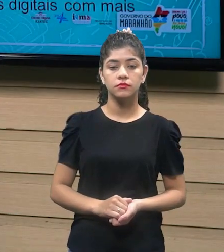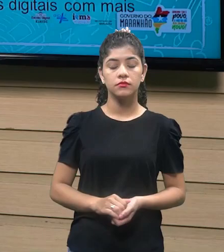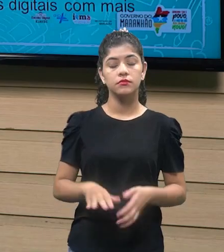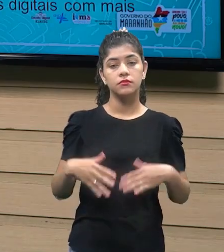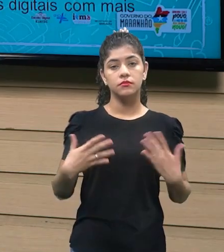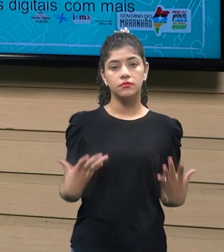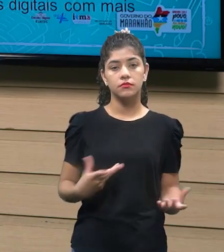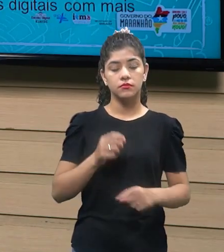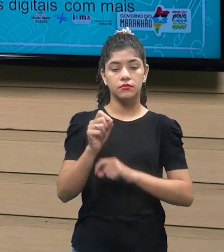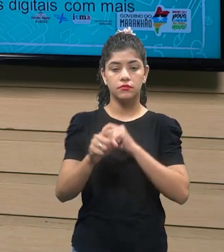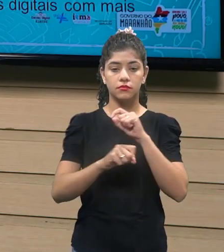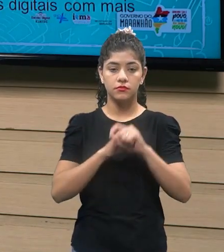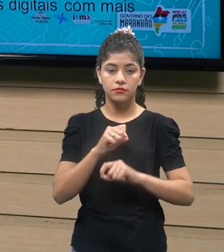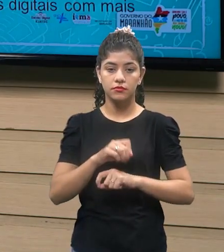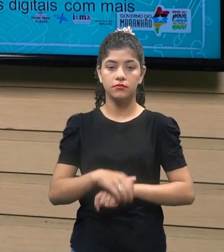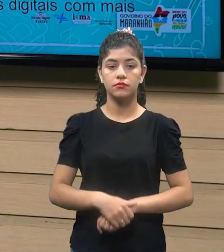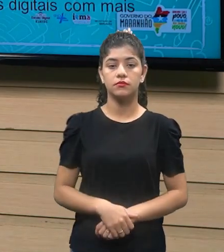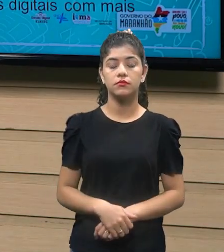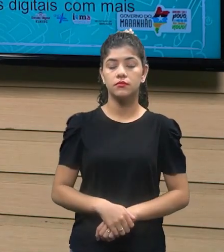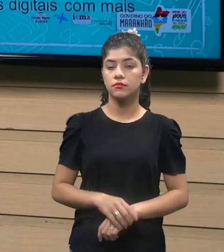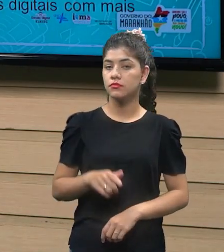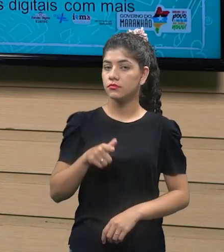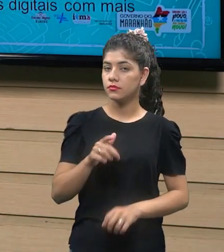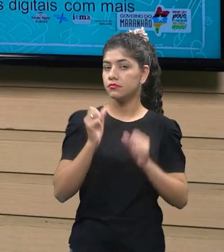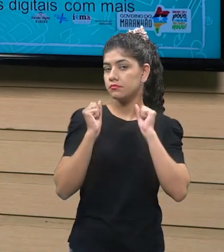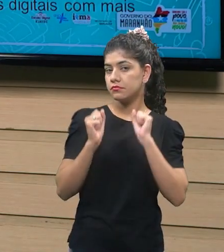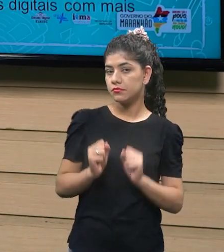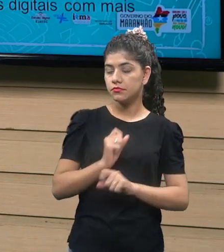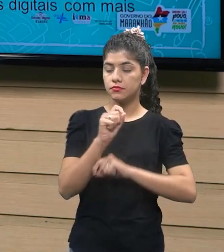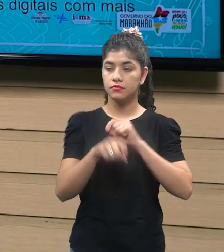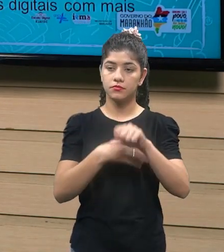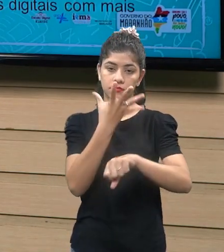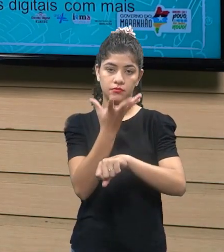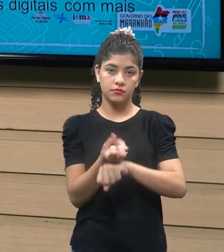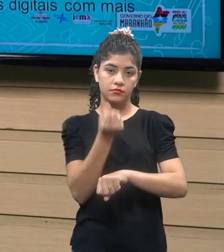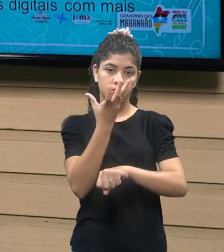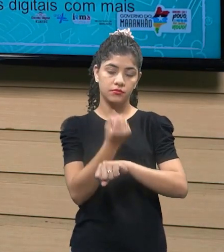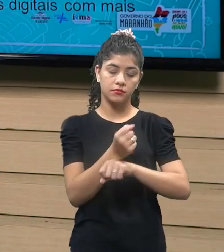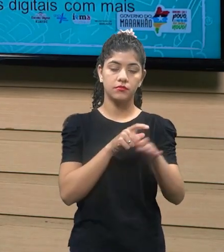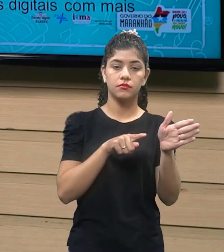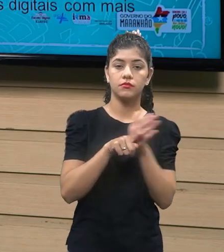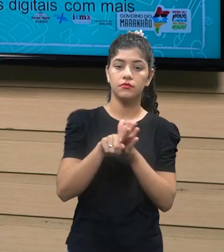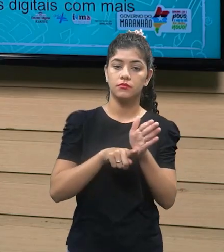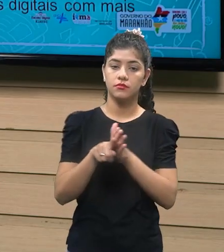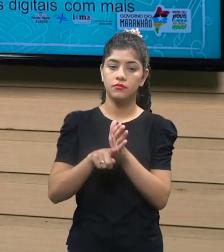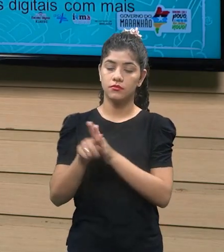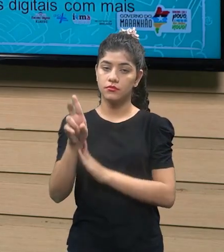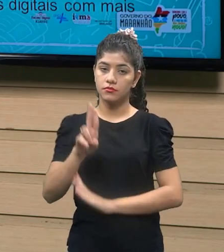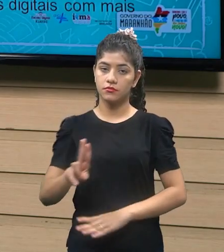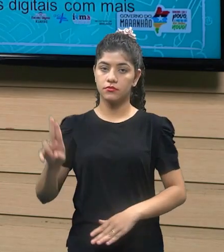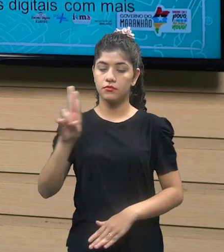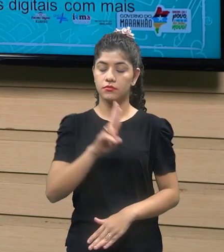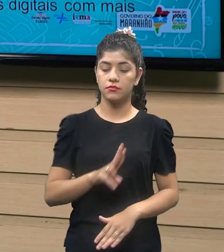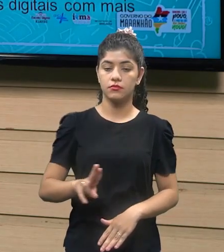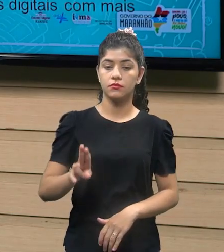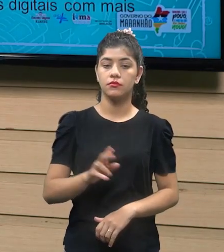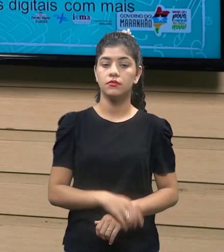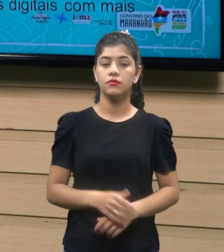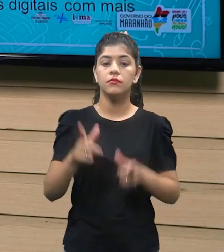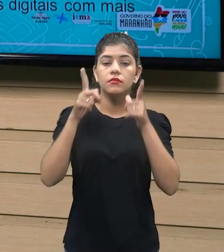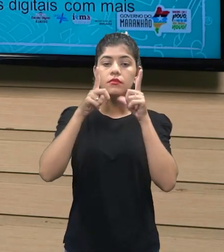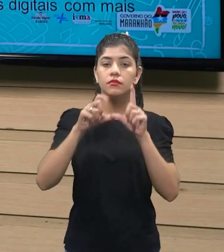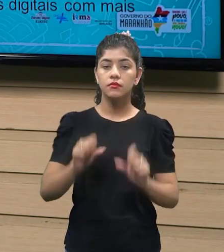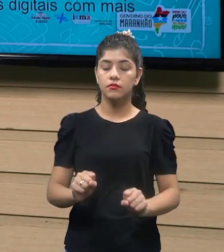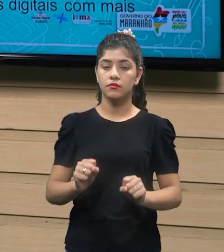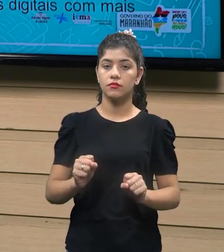aqui, o Scratch, você pode, obviamente, baixar, pesquisar e baixar no seu computador e utilizar. Ele é uma linguagem